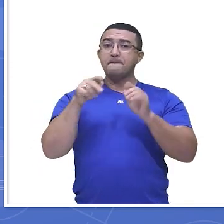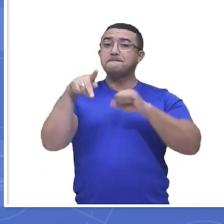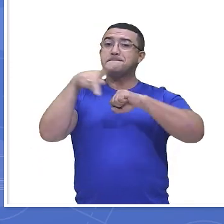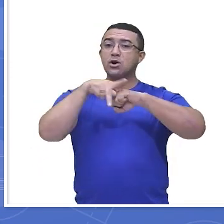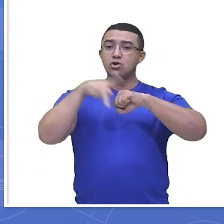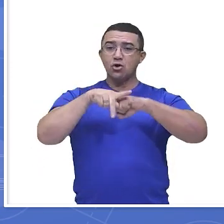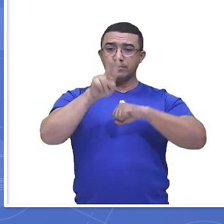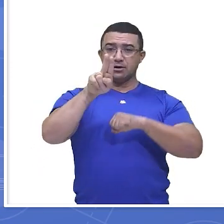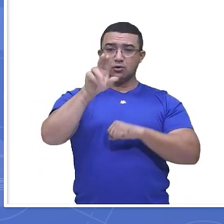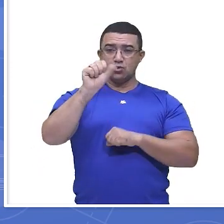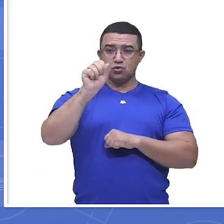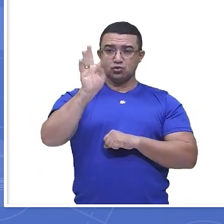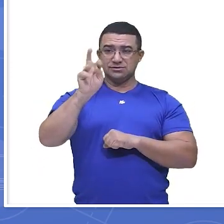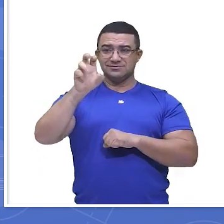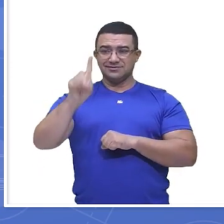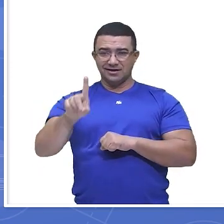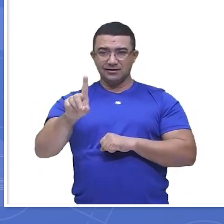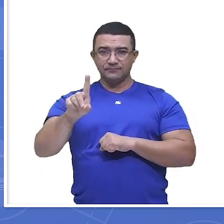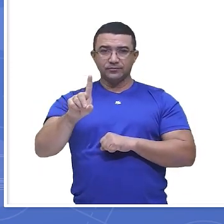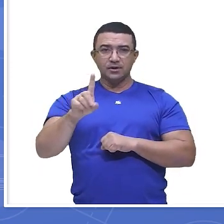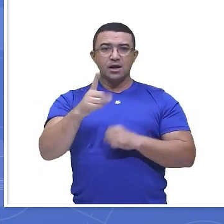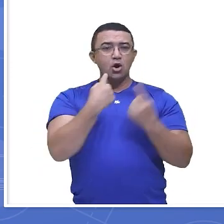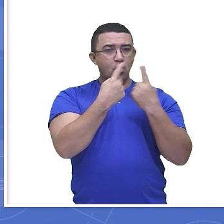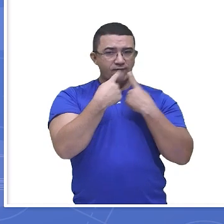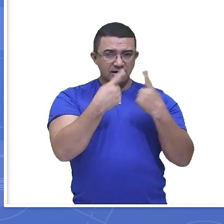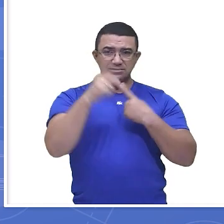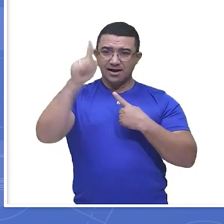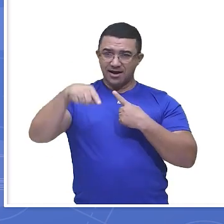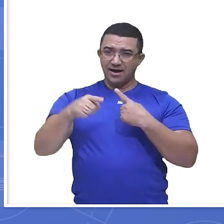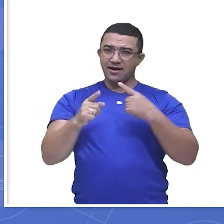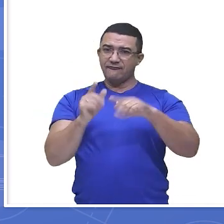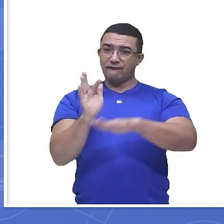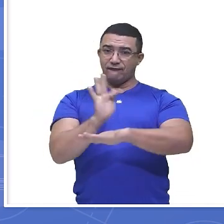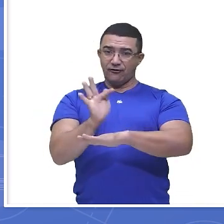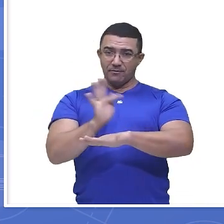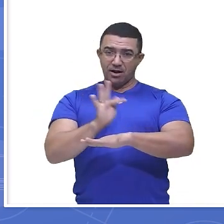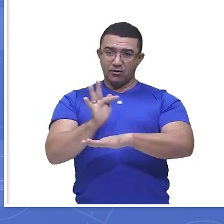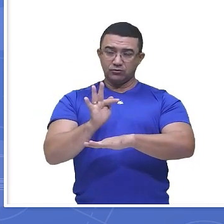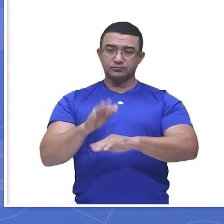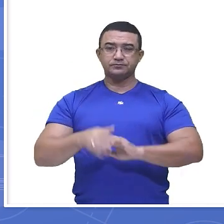faz o discurso formal. Vamos lá, então?